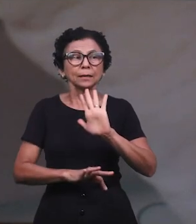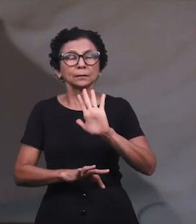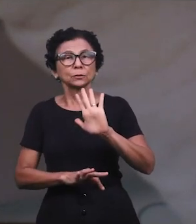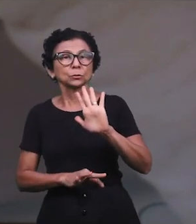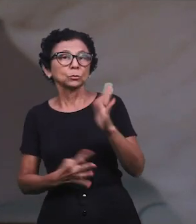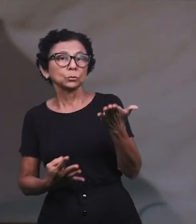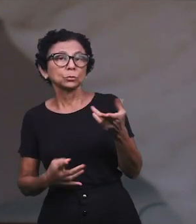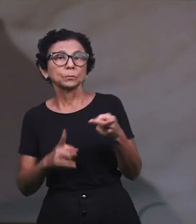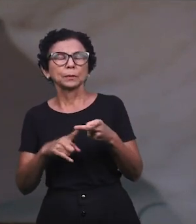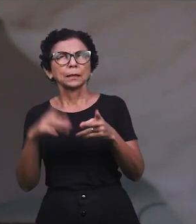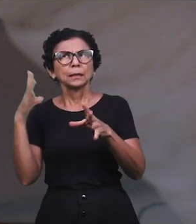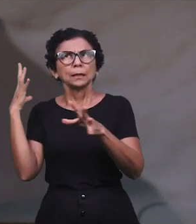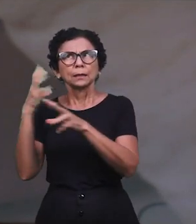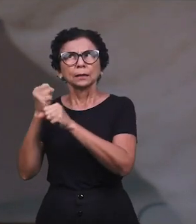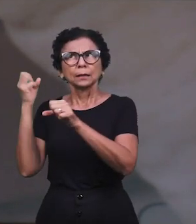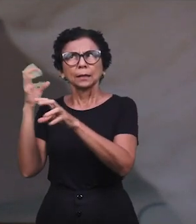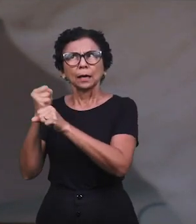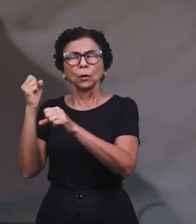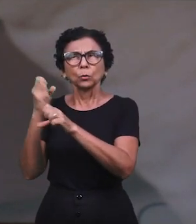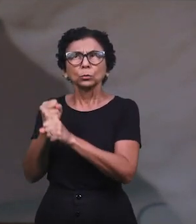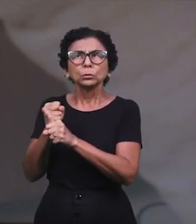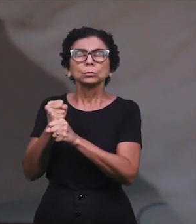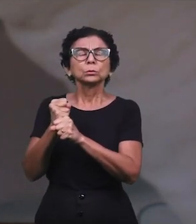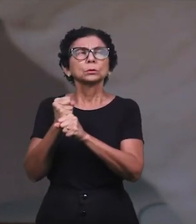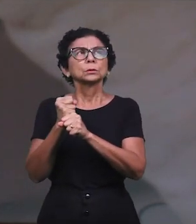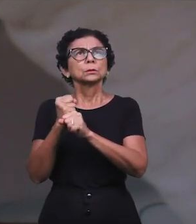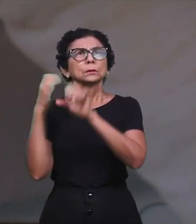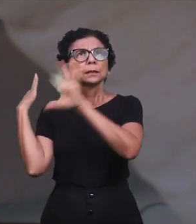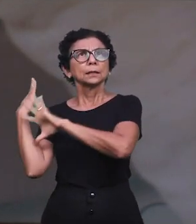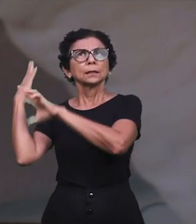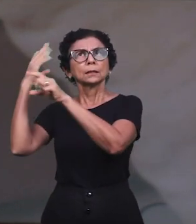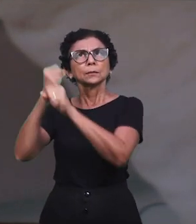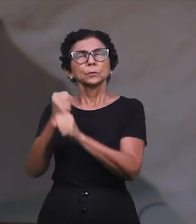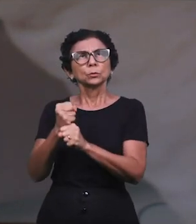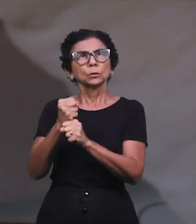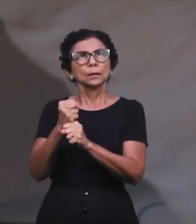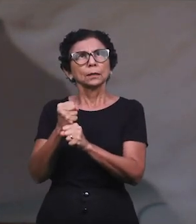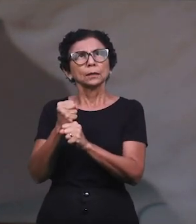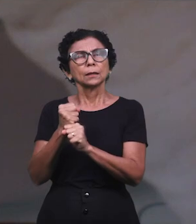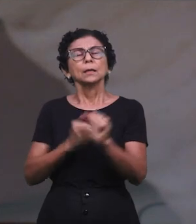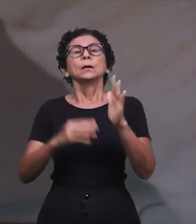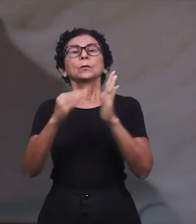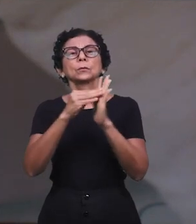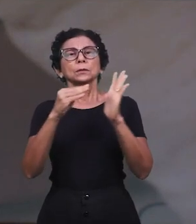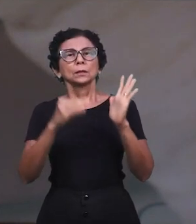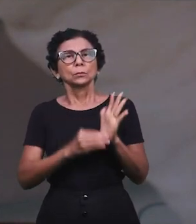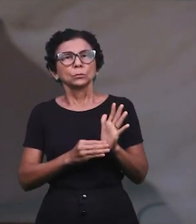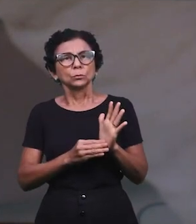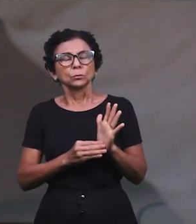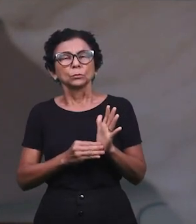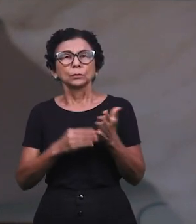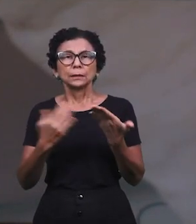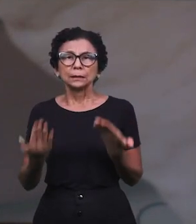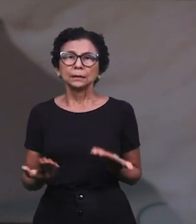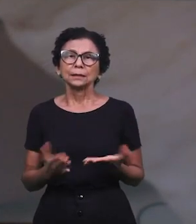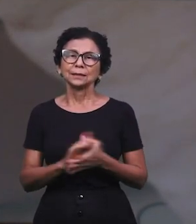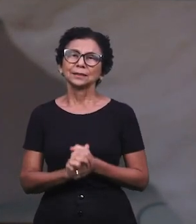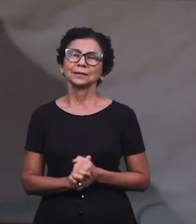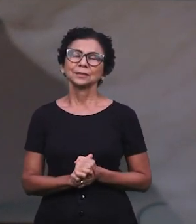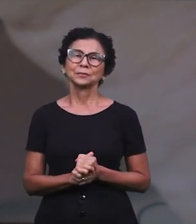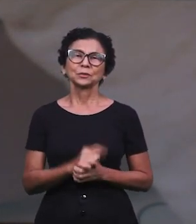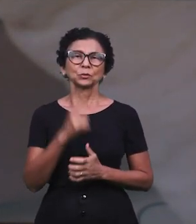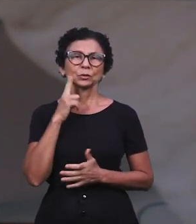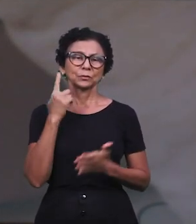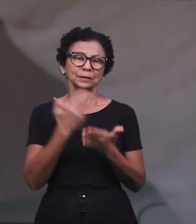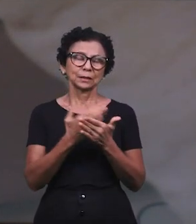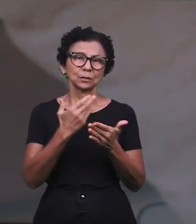das questões, para fazer cálculos eventualmente, para relembrar os conteúdos. E por meio das questões, você vai